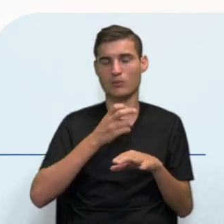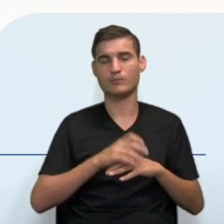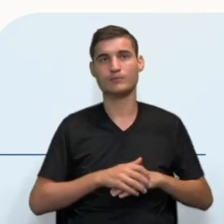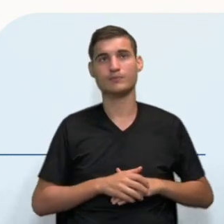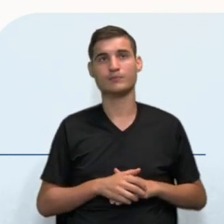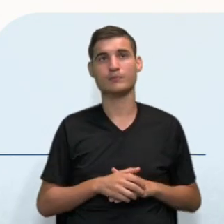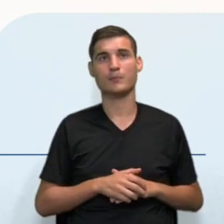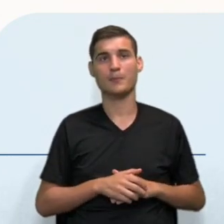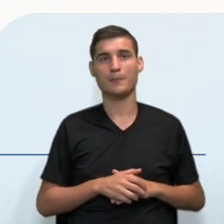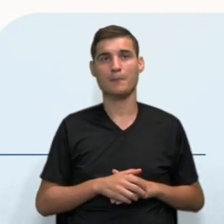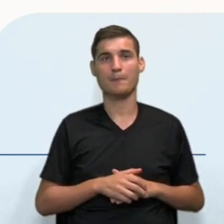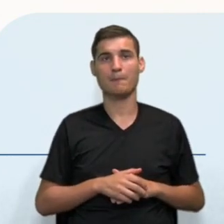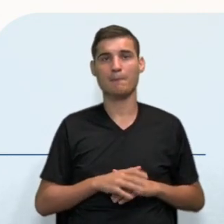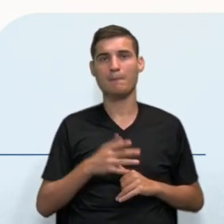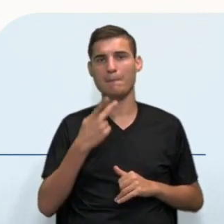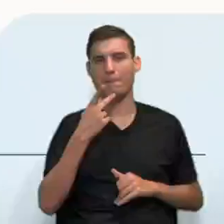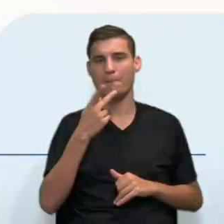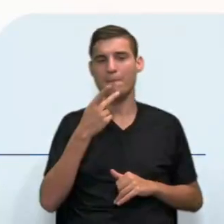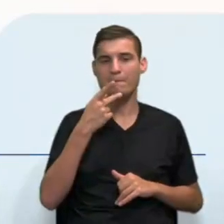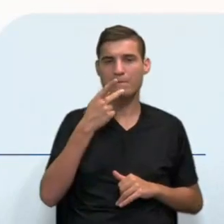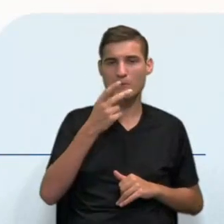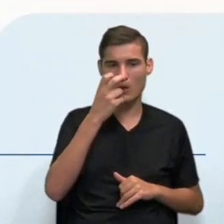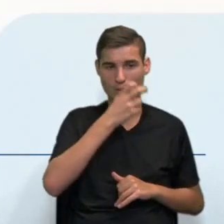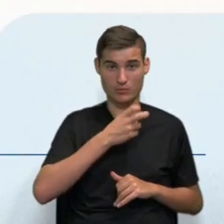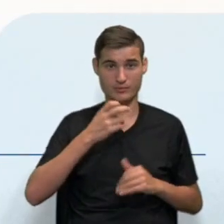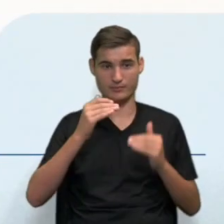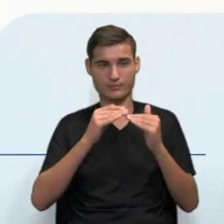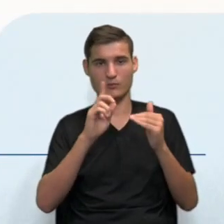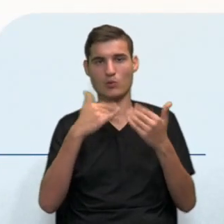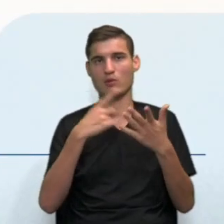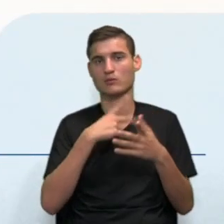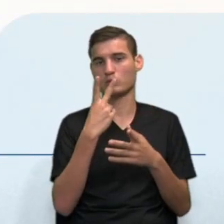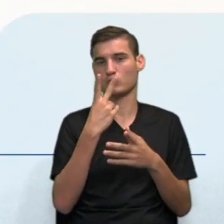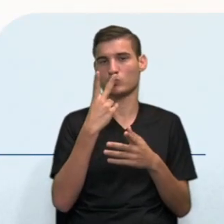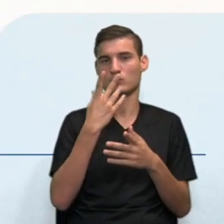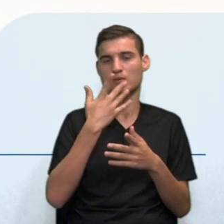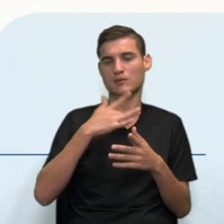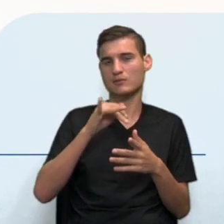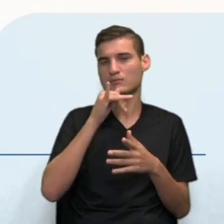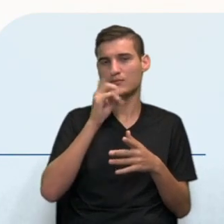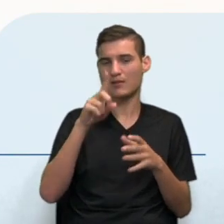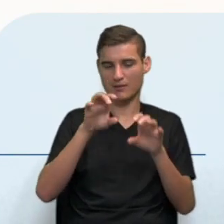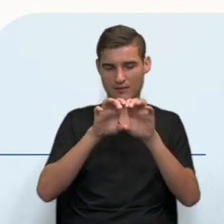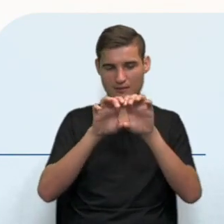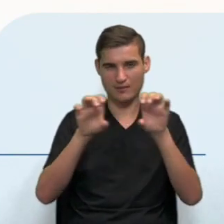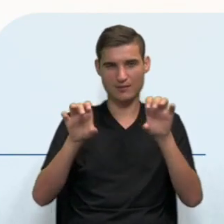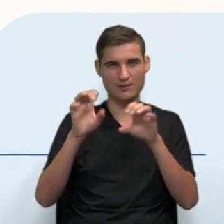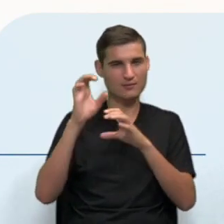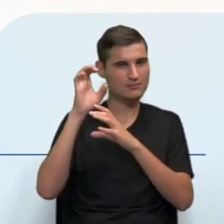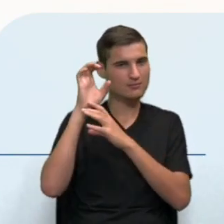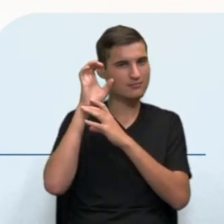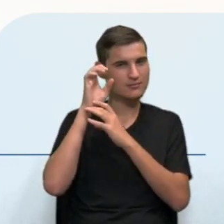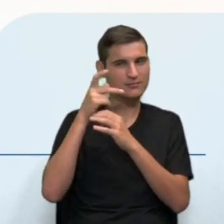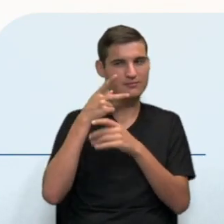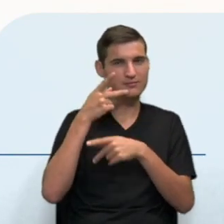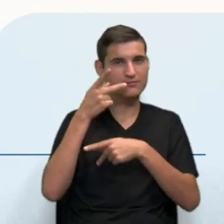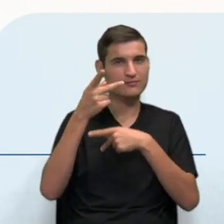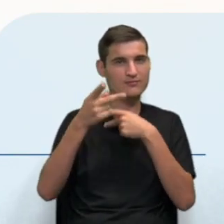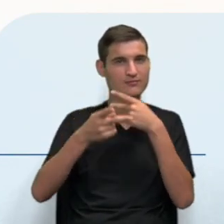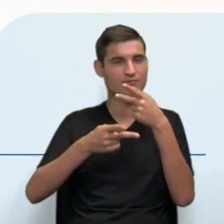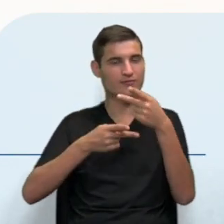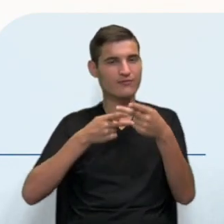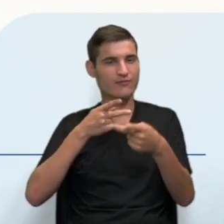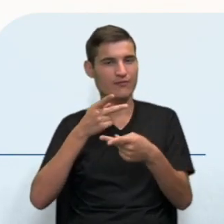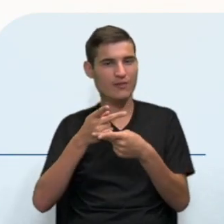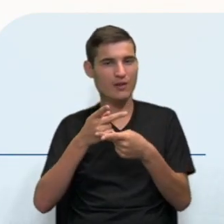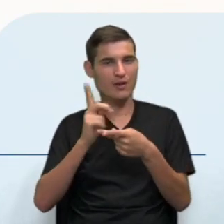comunicação verbal oral acontecia antigamente, quando duas crianças, por exemplo, se comunicavam através daquele telefone feito com barbante e